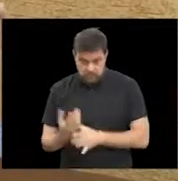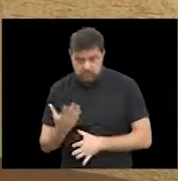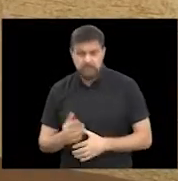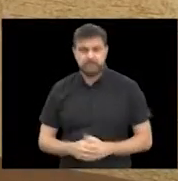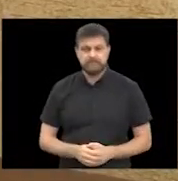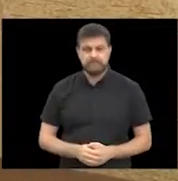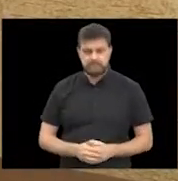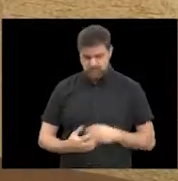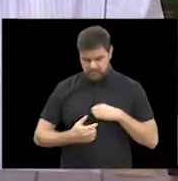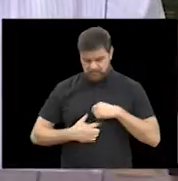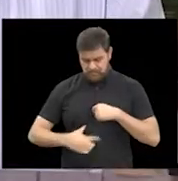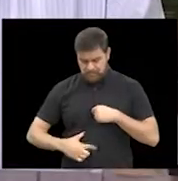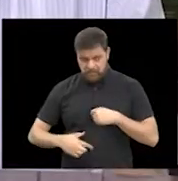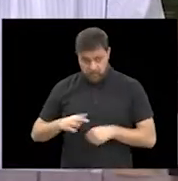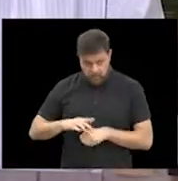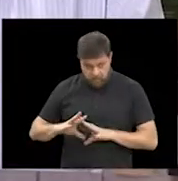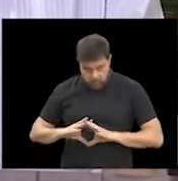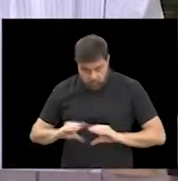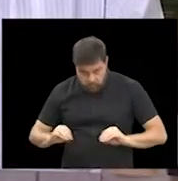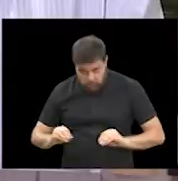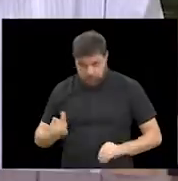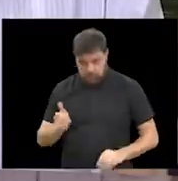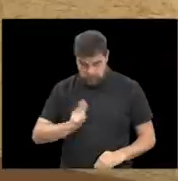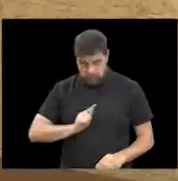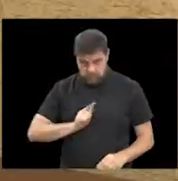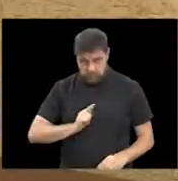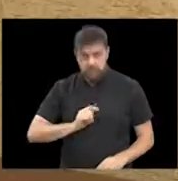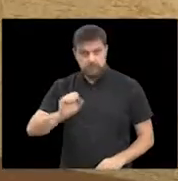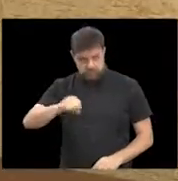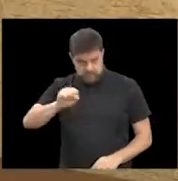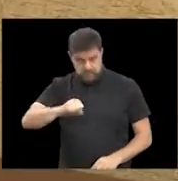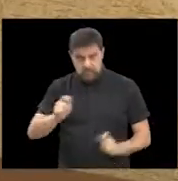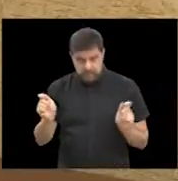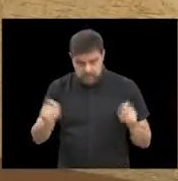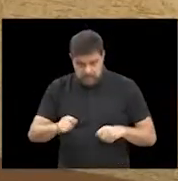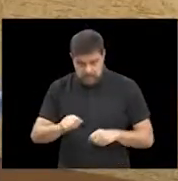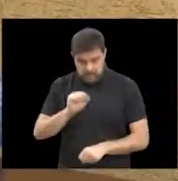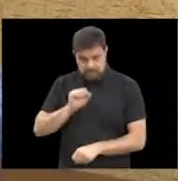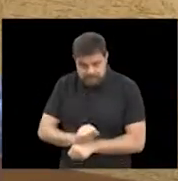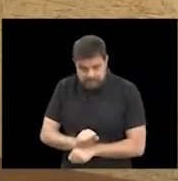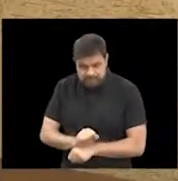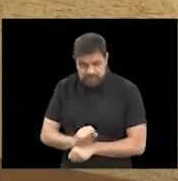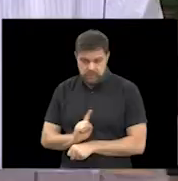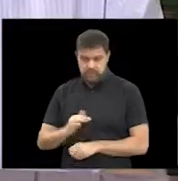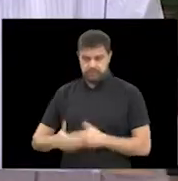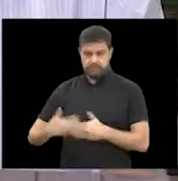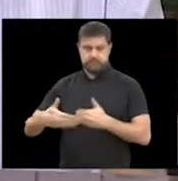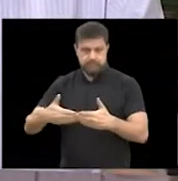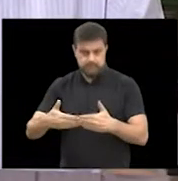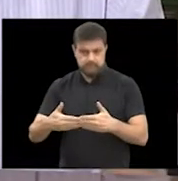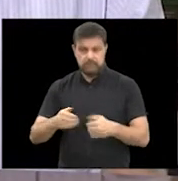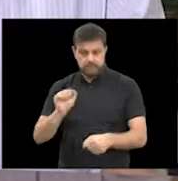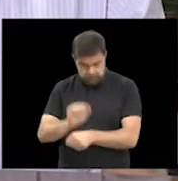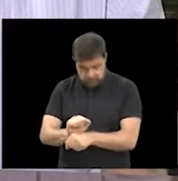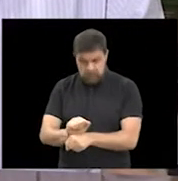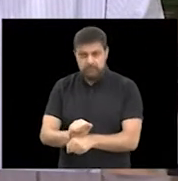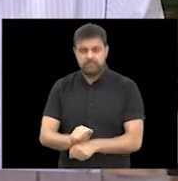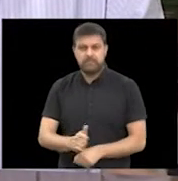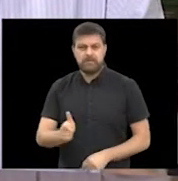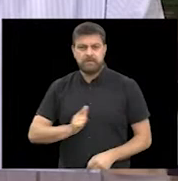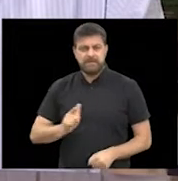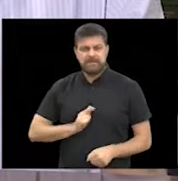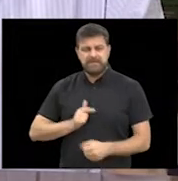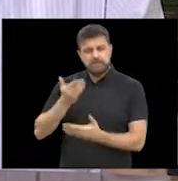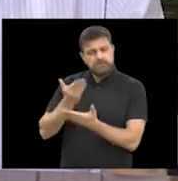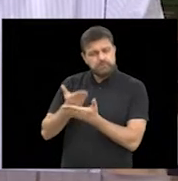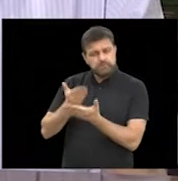ser... ela tem cura? Sim, tem cura. Dá para brecar ela para não evoluir? Dá. Uhum. Existem